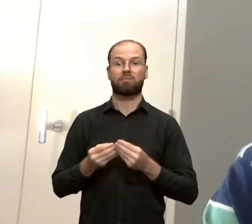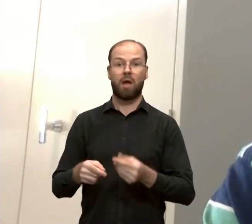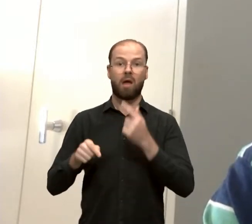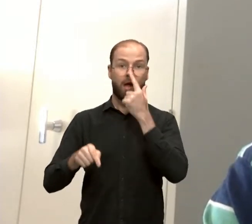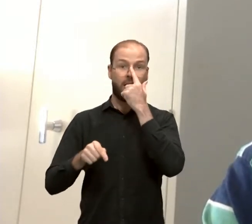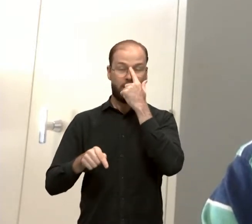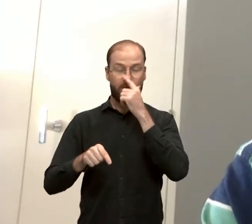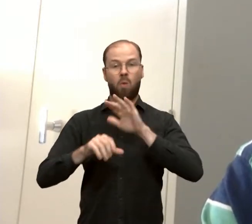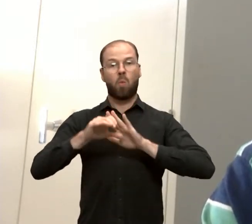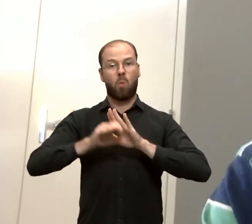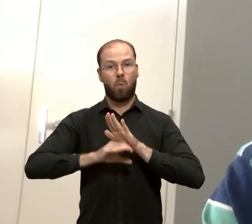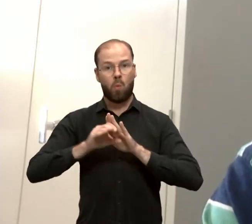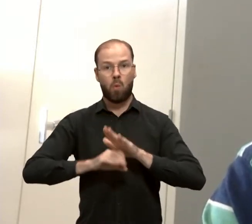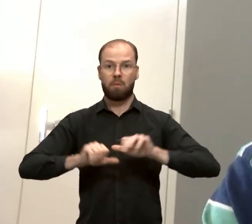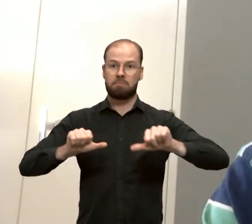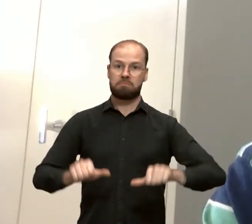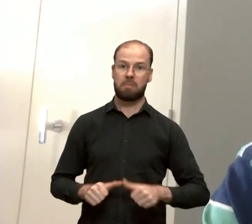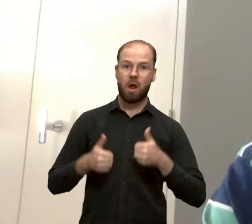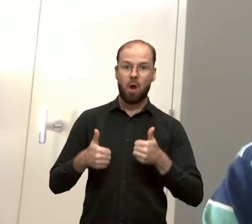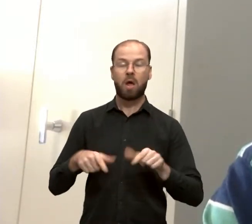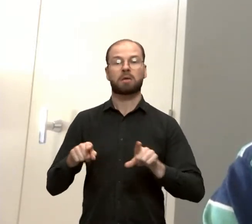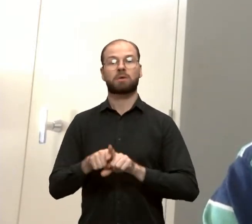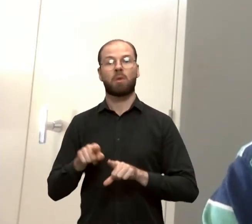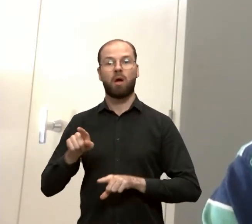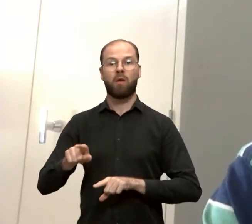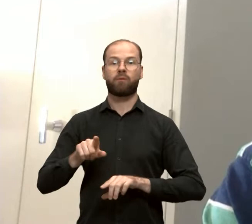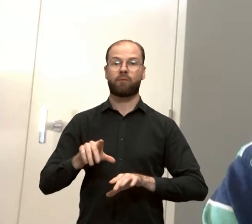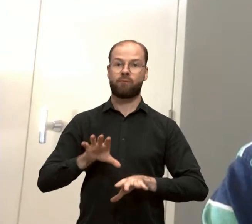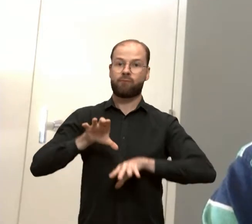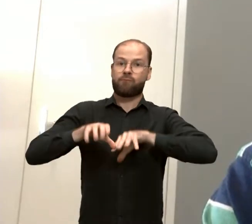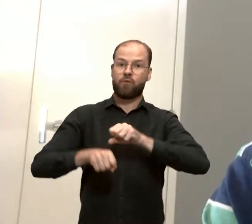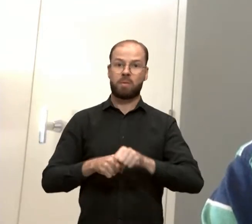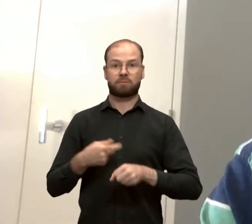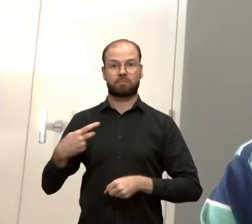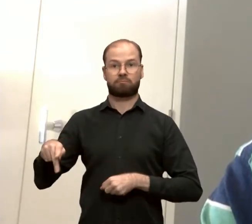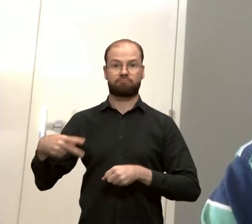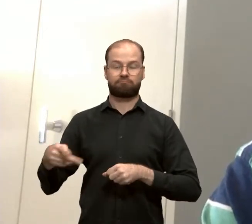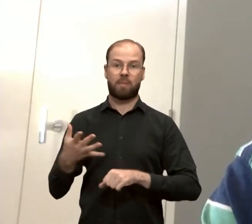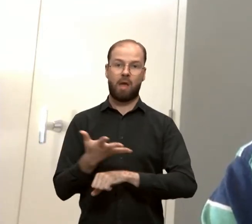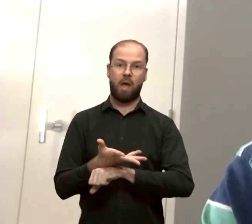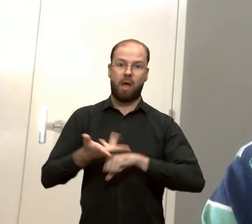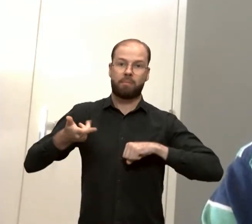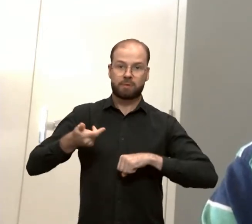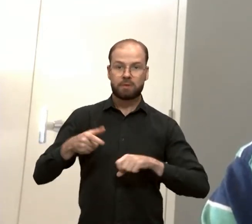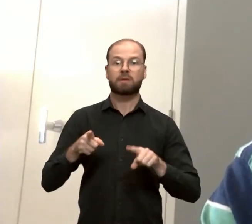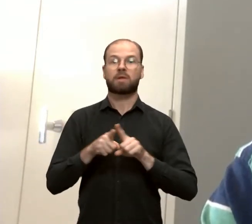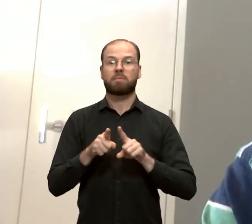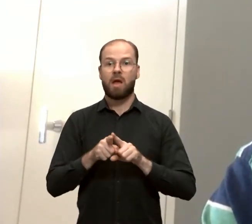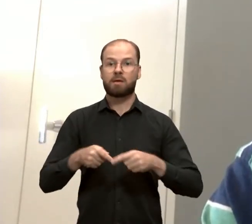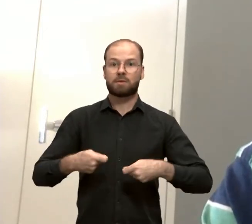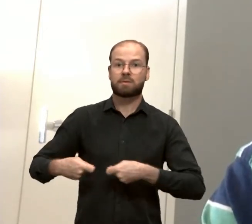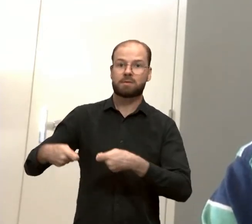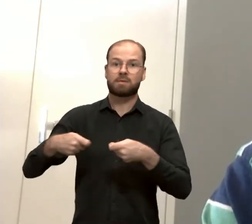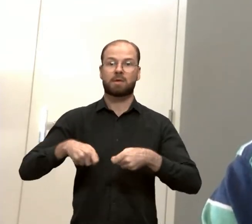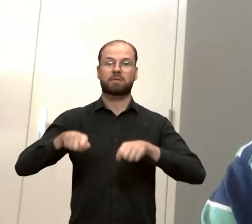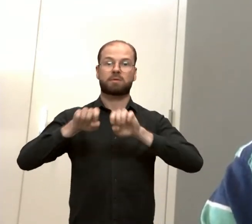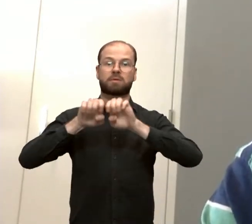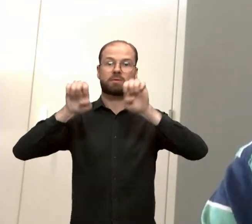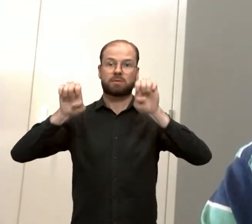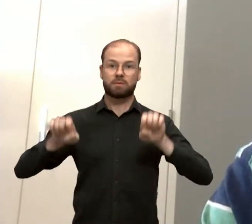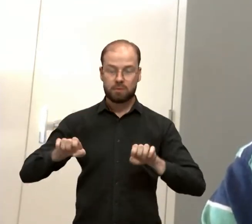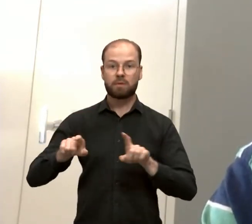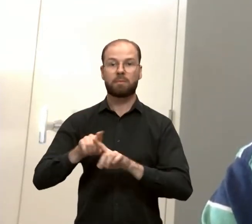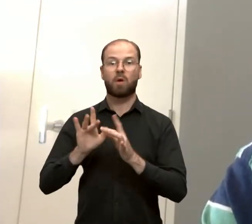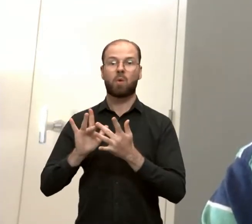isso impacta a formação no contexto de habilidades, a necessidade de infraestrutura e o contato e